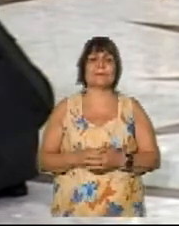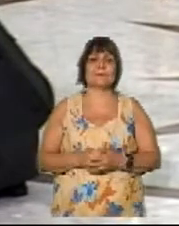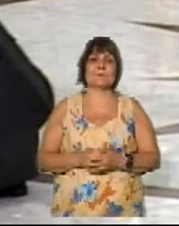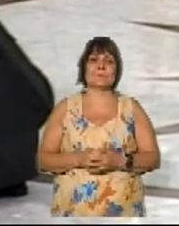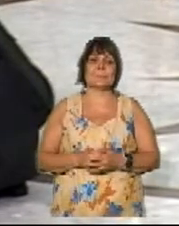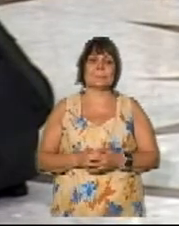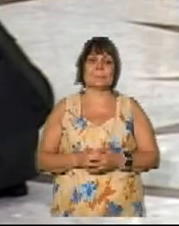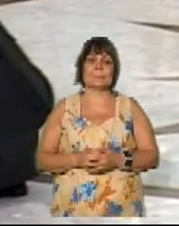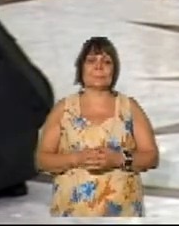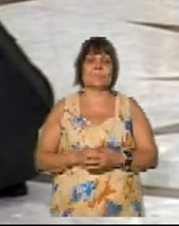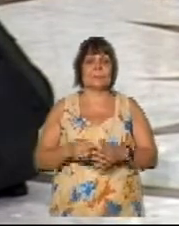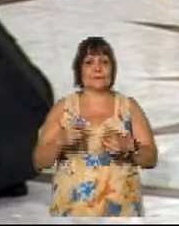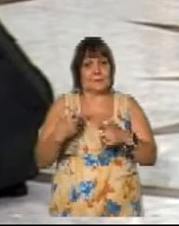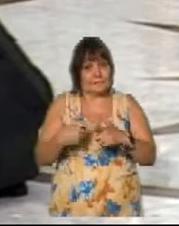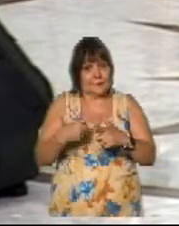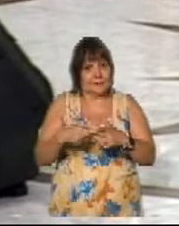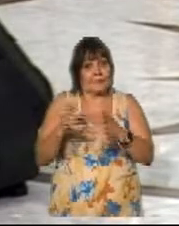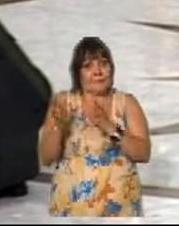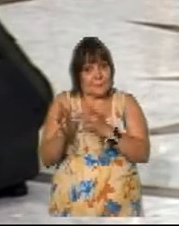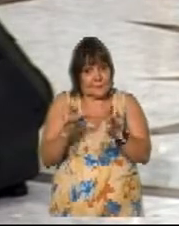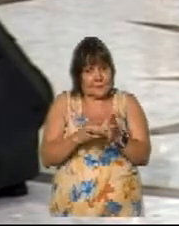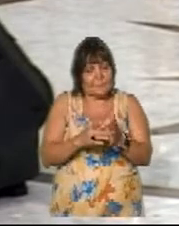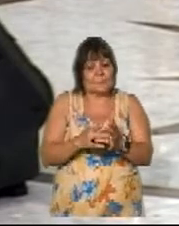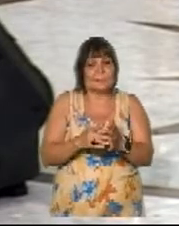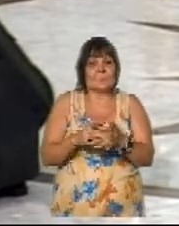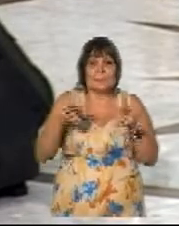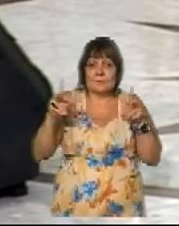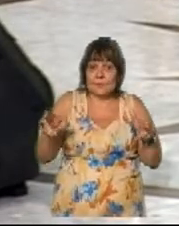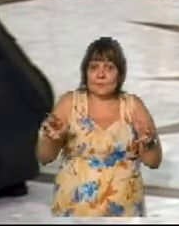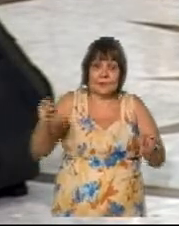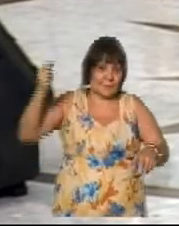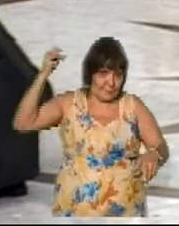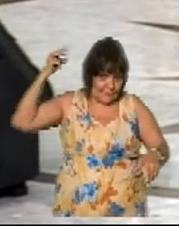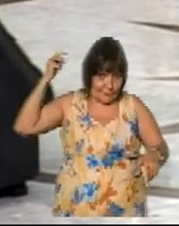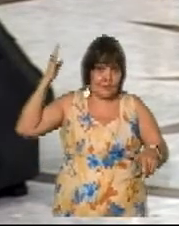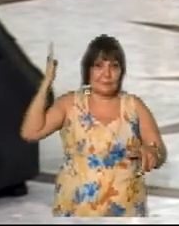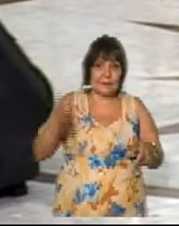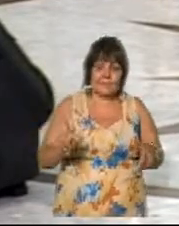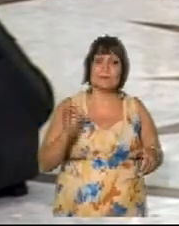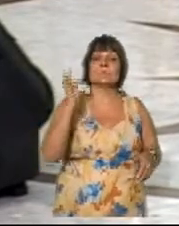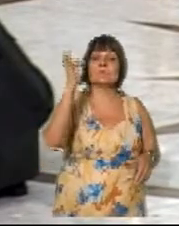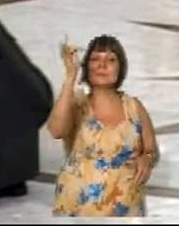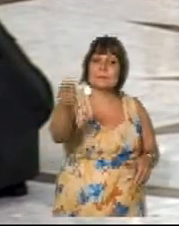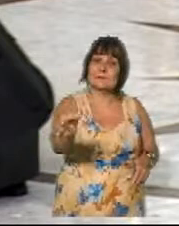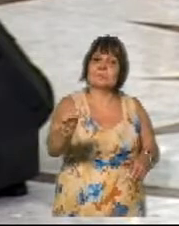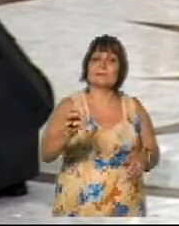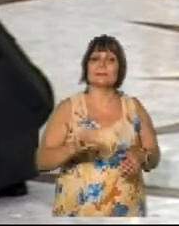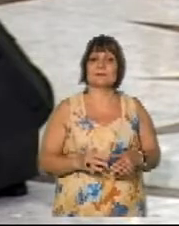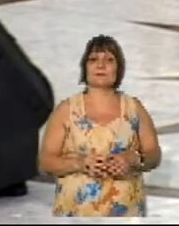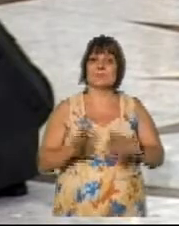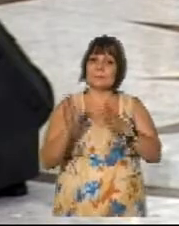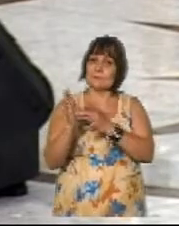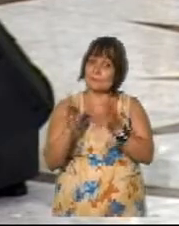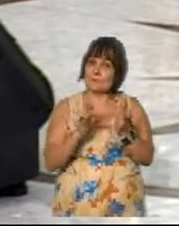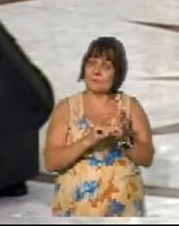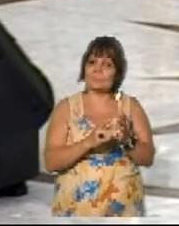até hoje, porque ele é o mesmo de ontem, de hoje, e é eternamente o mesmo, ele continua sendo um